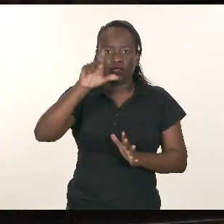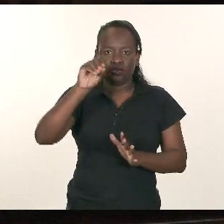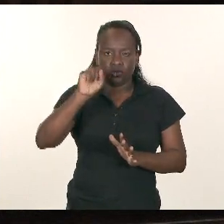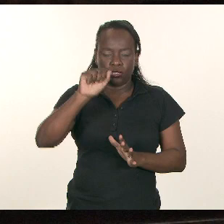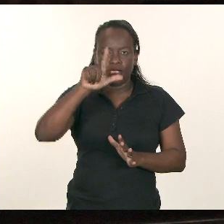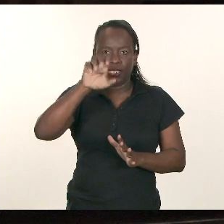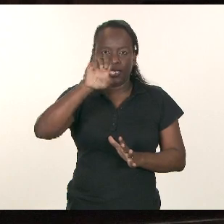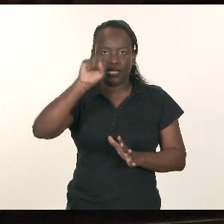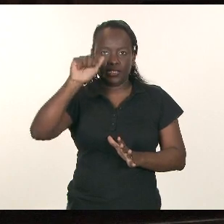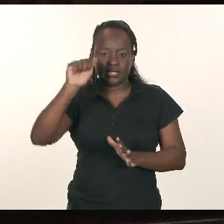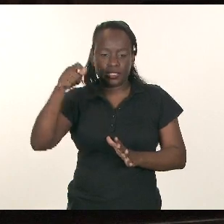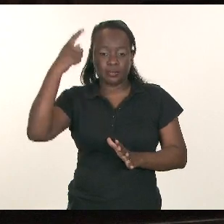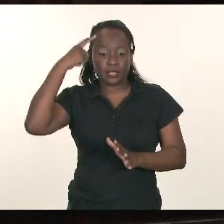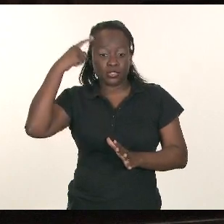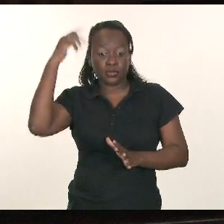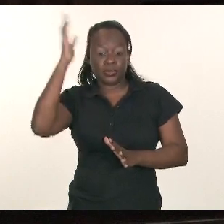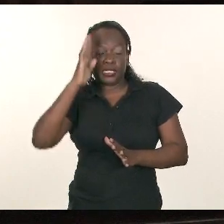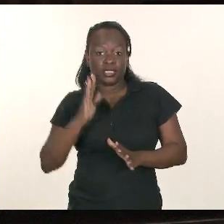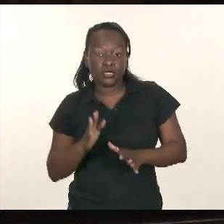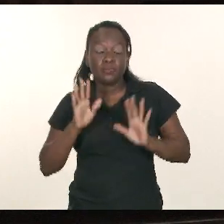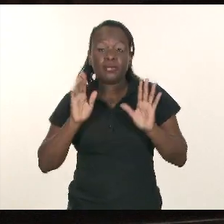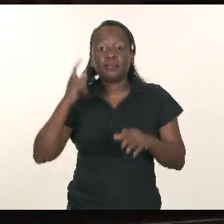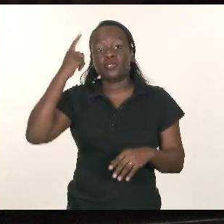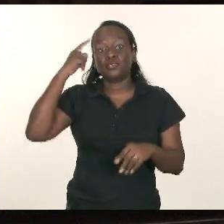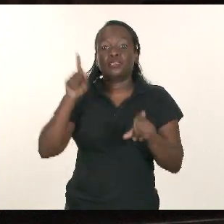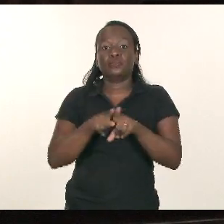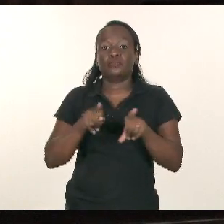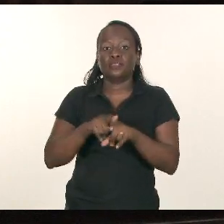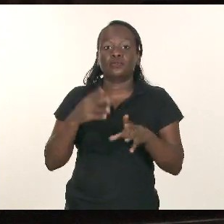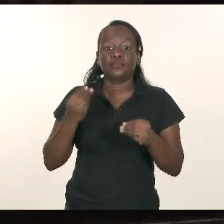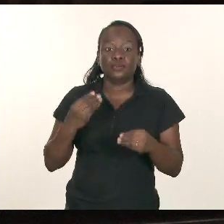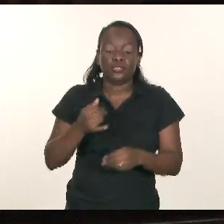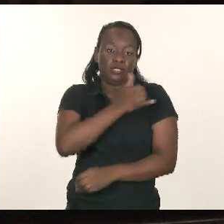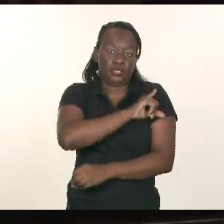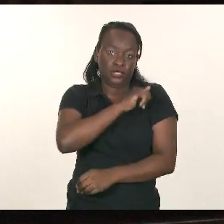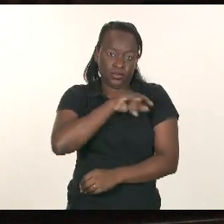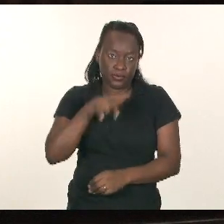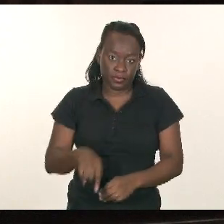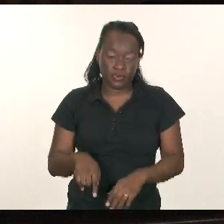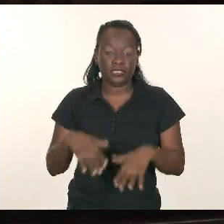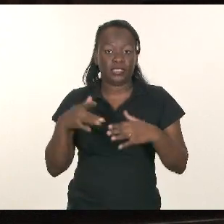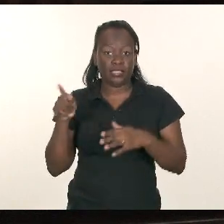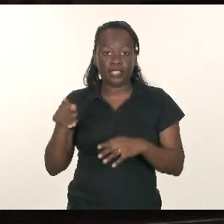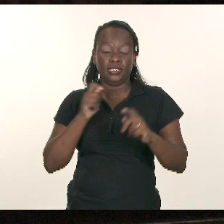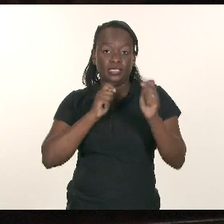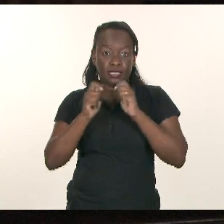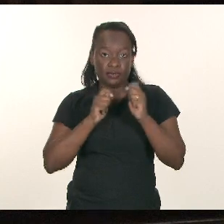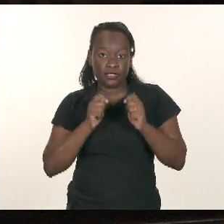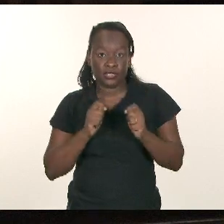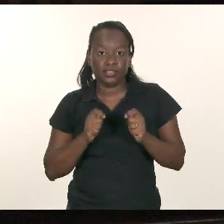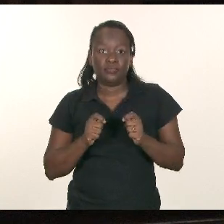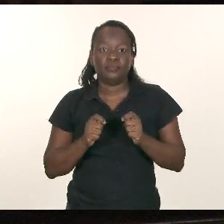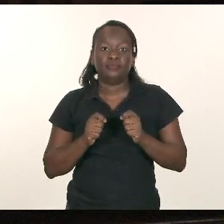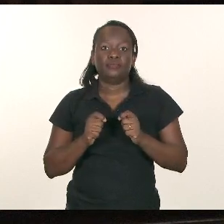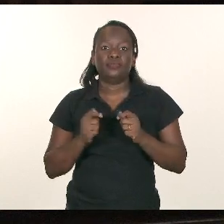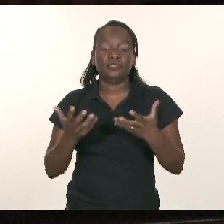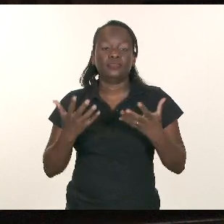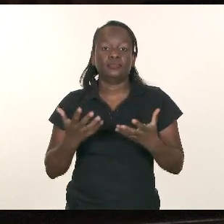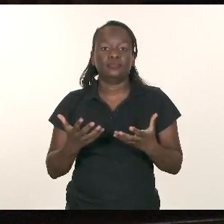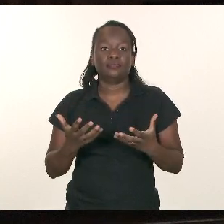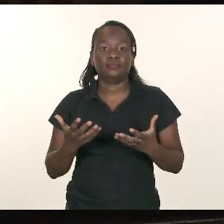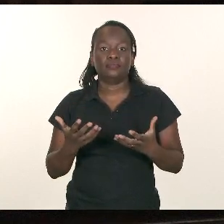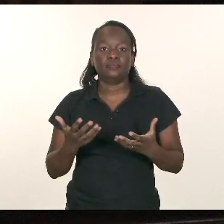né, que pensou o Brasil, mas pensou muito também o Rio de Janeiro. E nessa entrevista, que eu quero